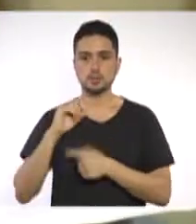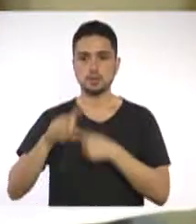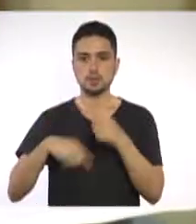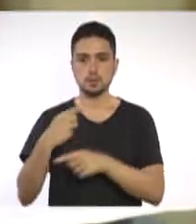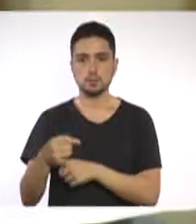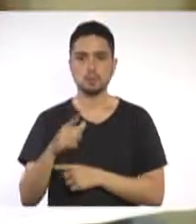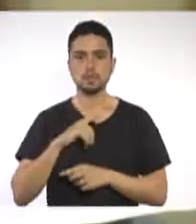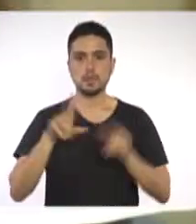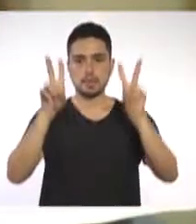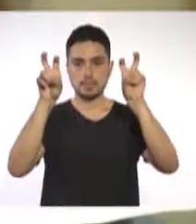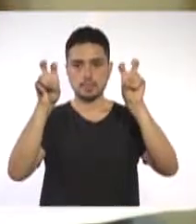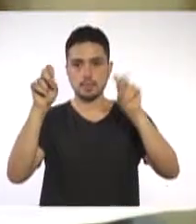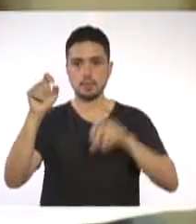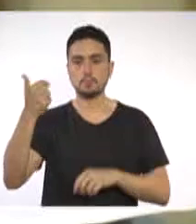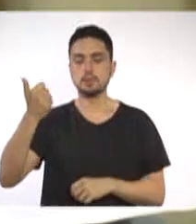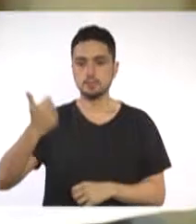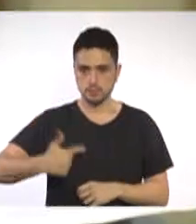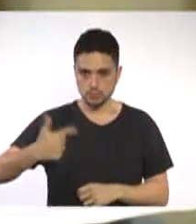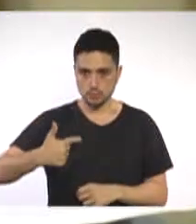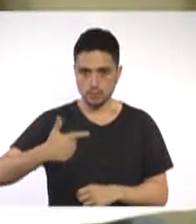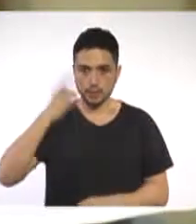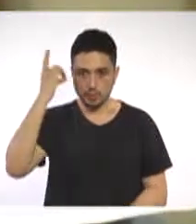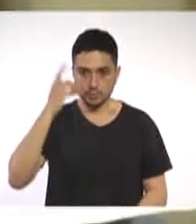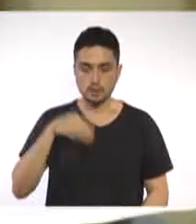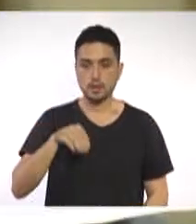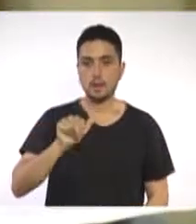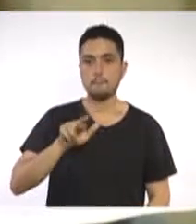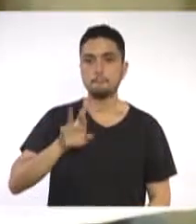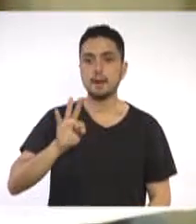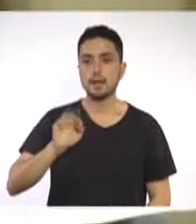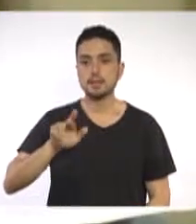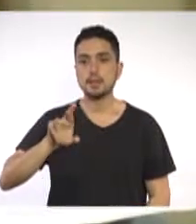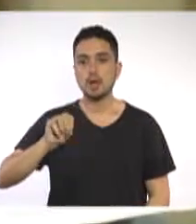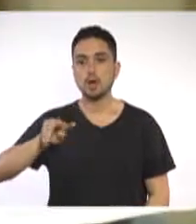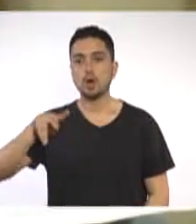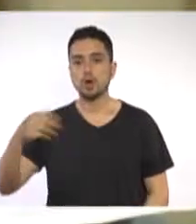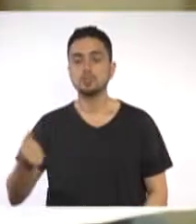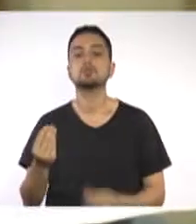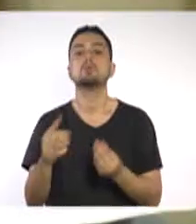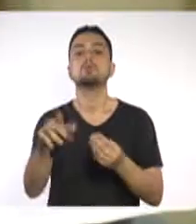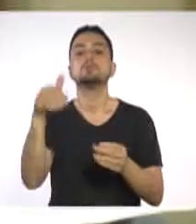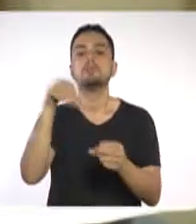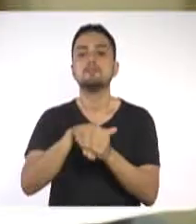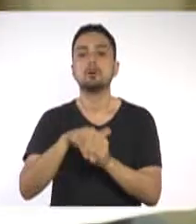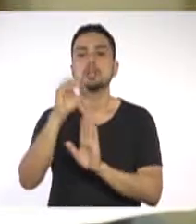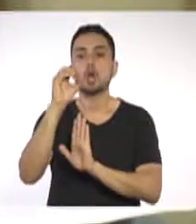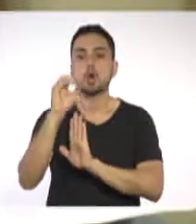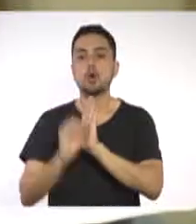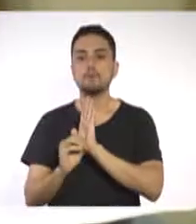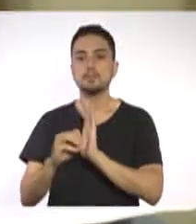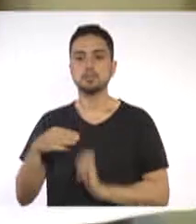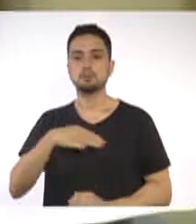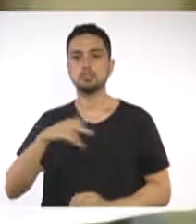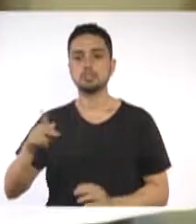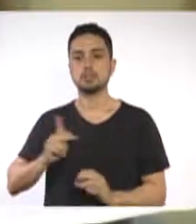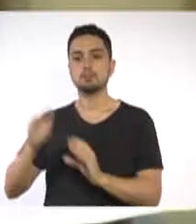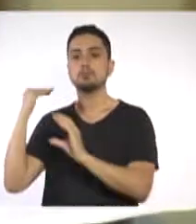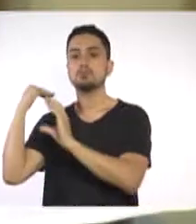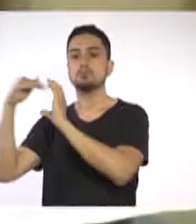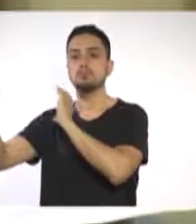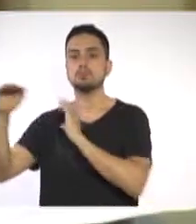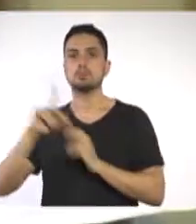termo. Deputada Marta Rocha, como vota o envio do ofício ao Ministério Público com o